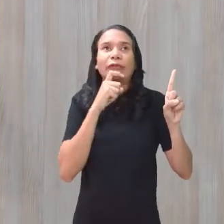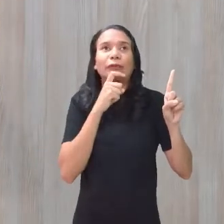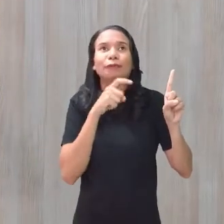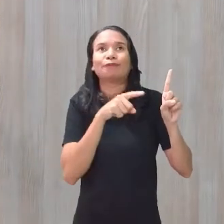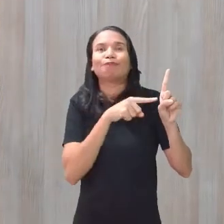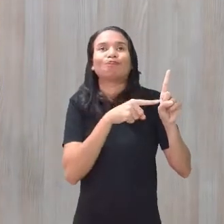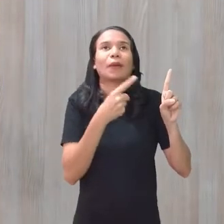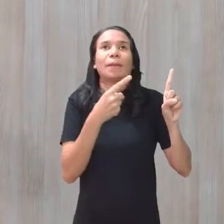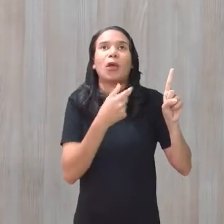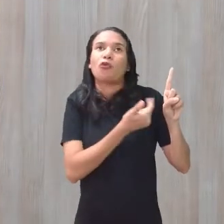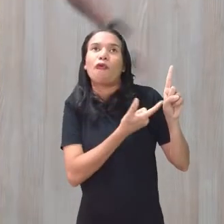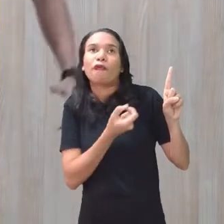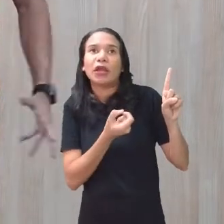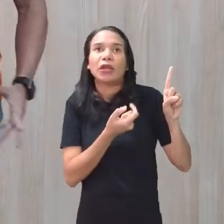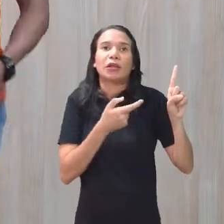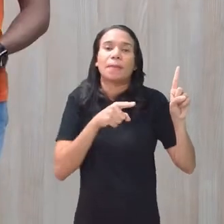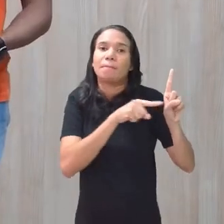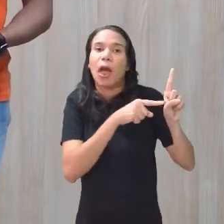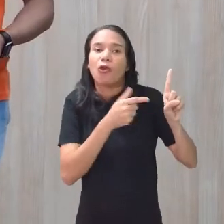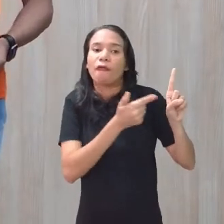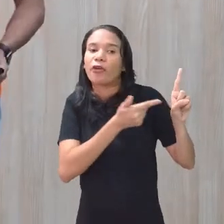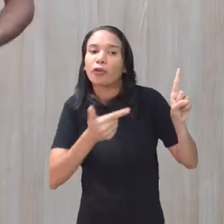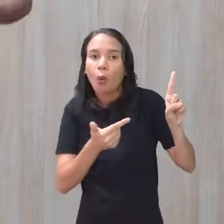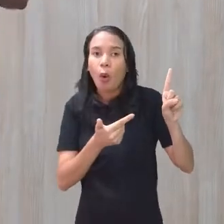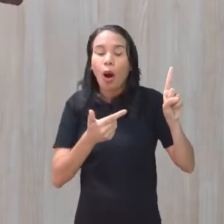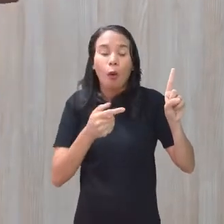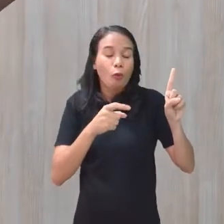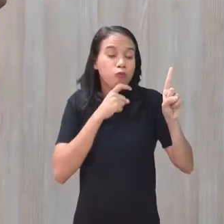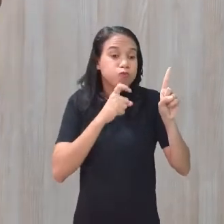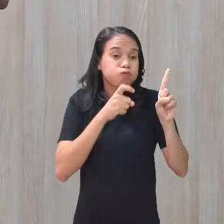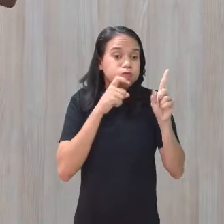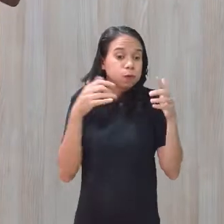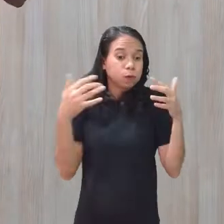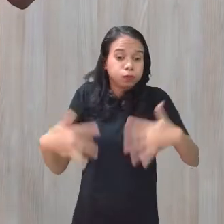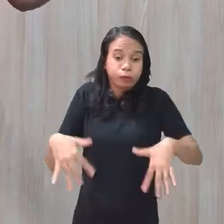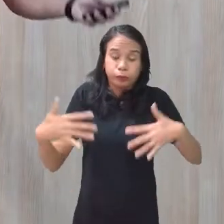de menos 22 graus Celsius, certo? Então a gente tem aí